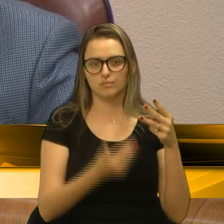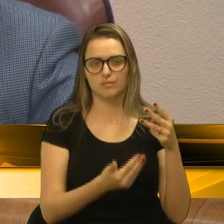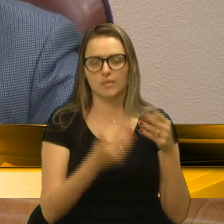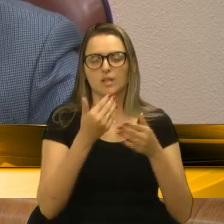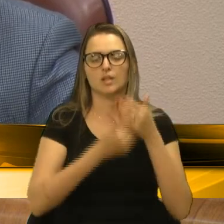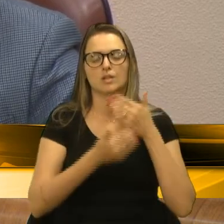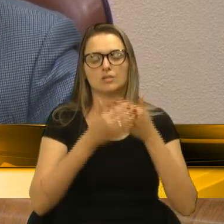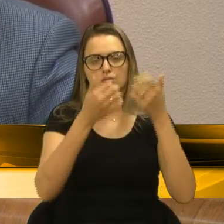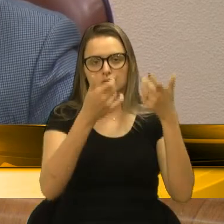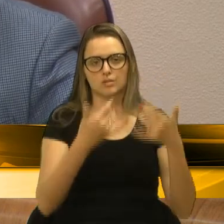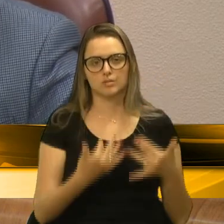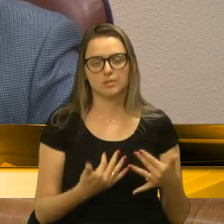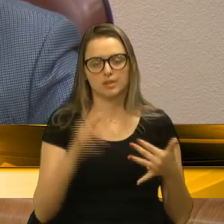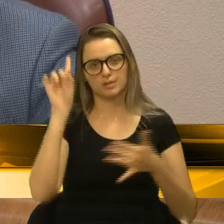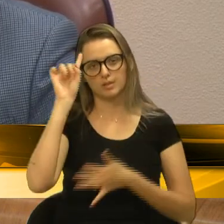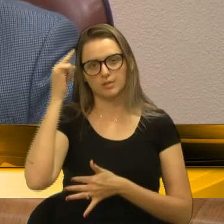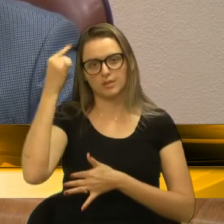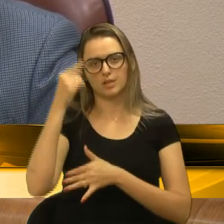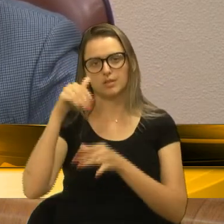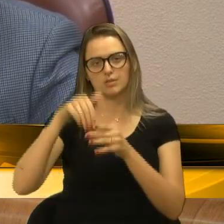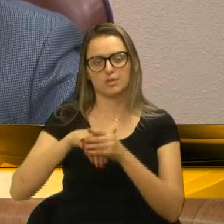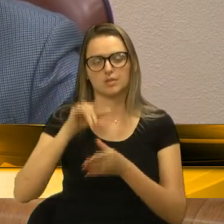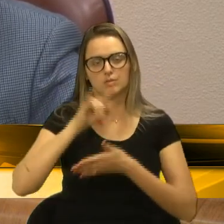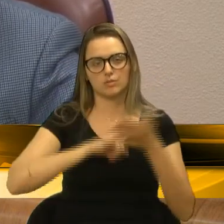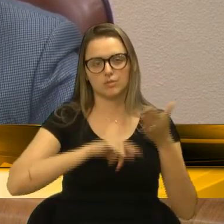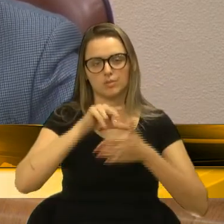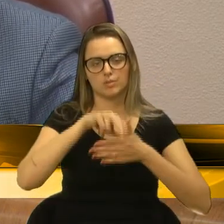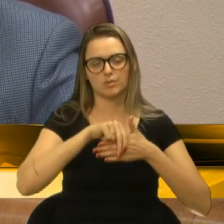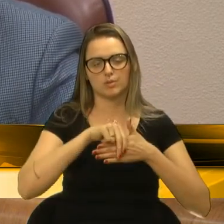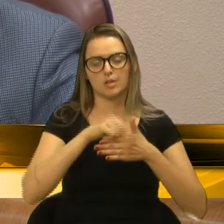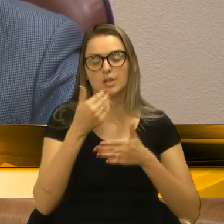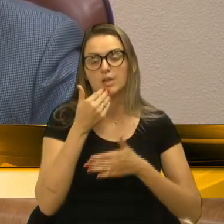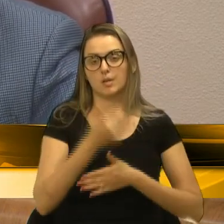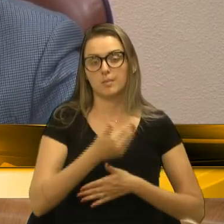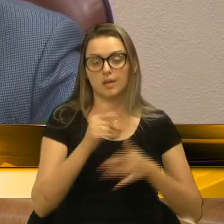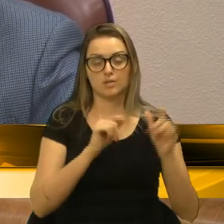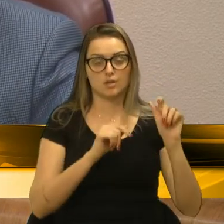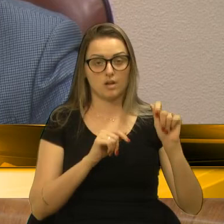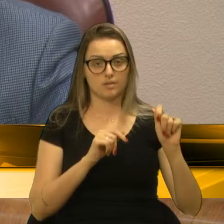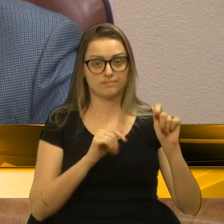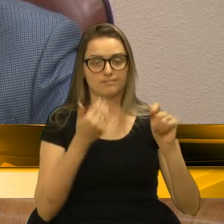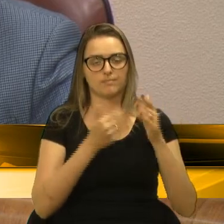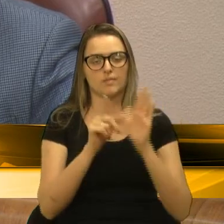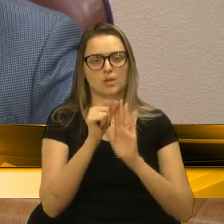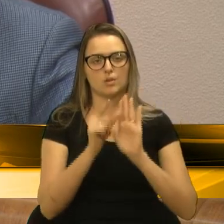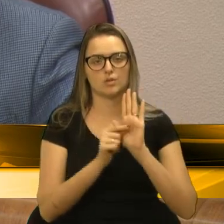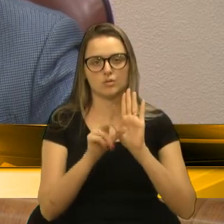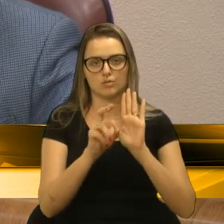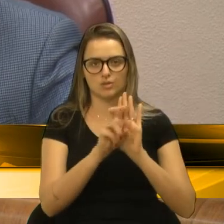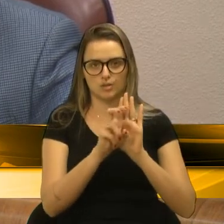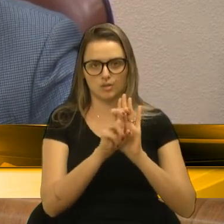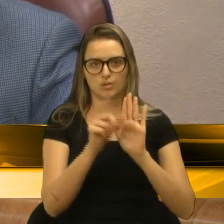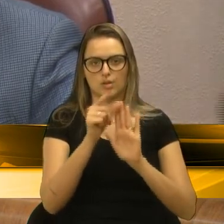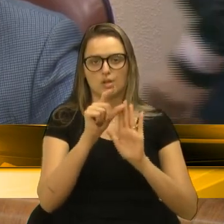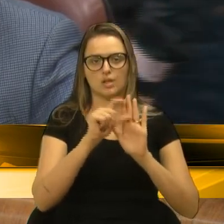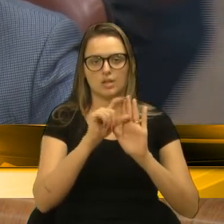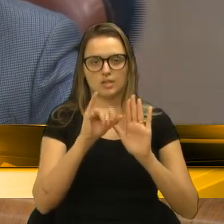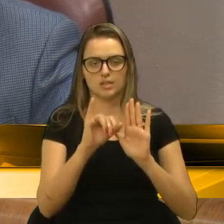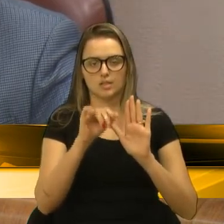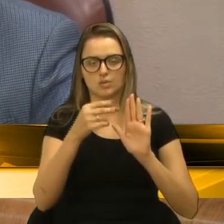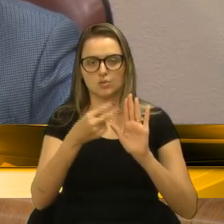disposto, o autor eleitor nessa cidade, documento em anexo, se requer a, nos termos do artigo 5º, inciso 2º,